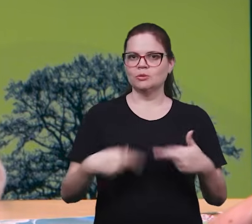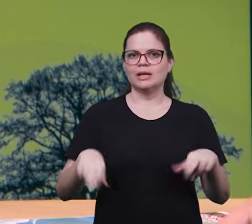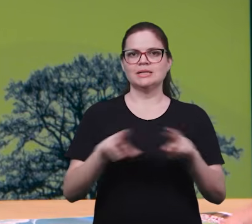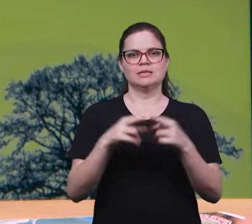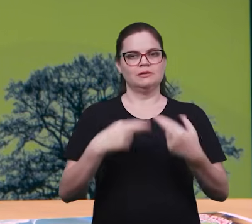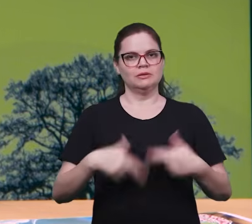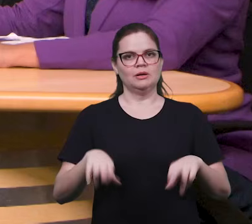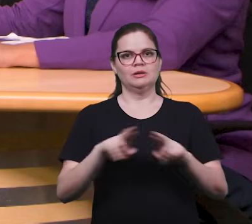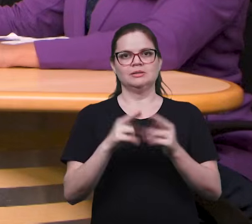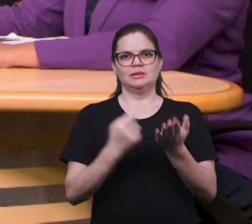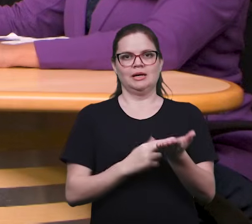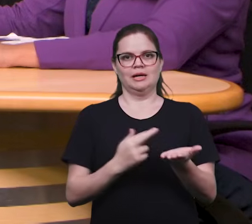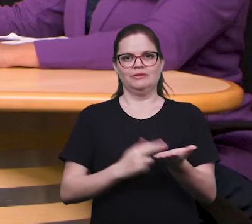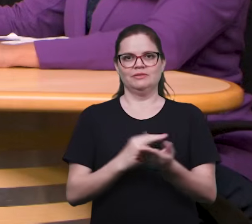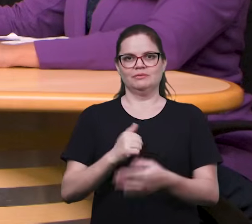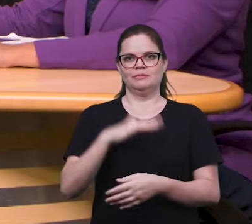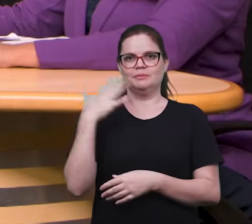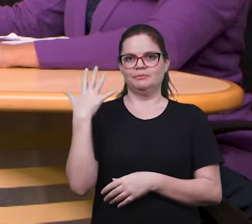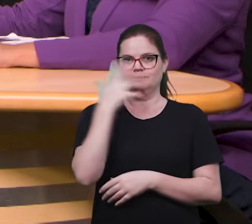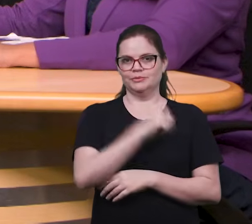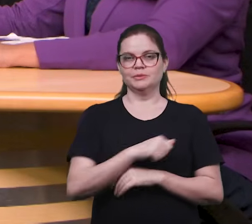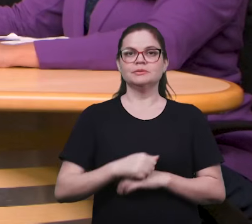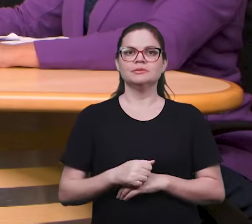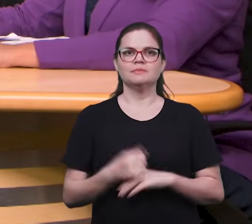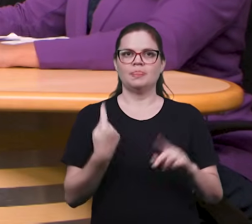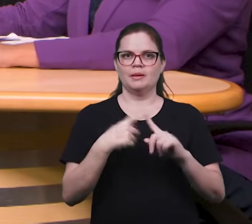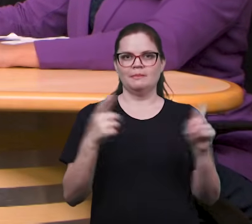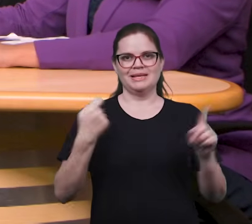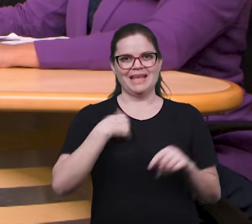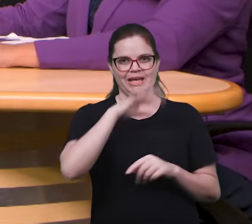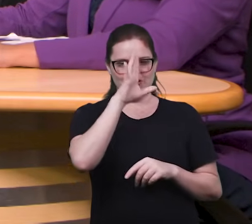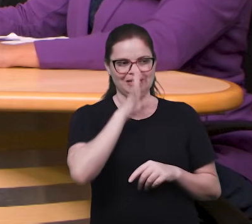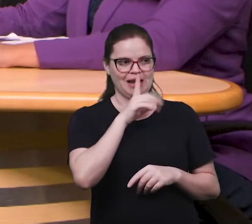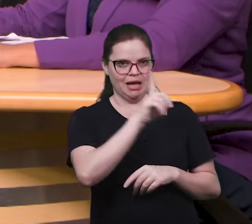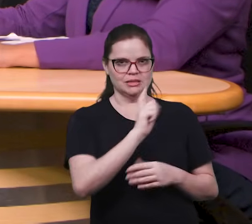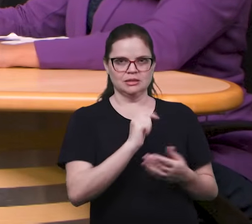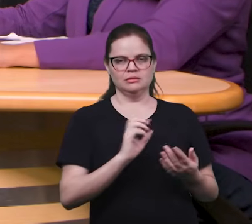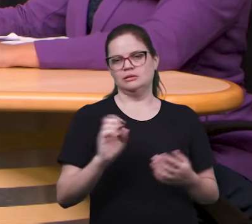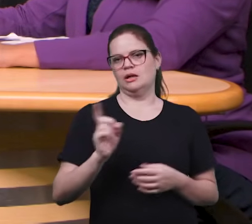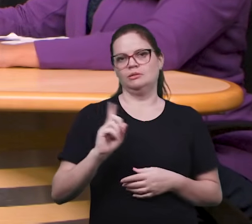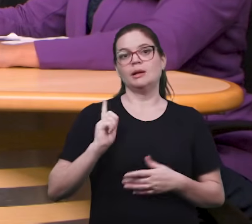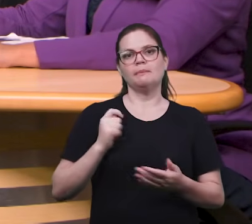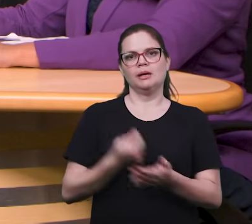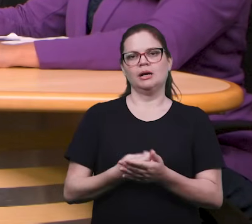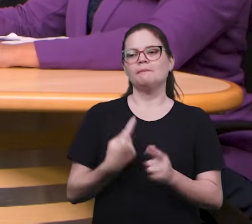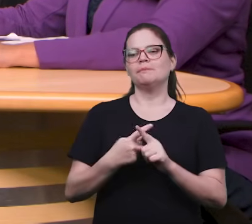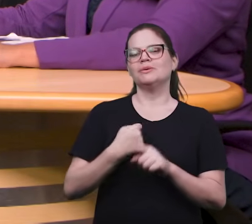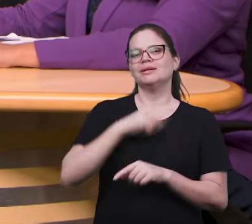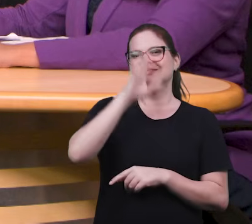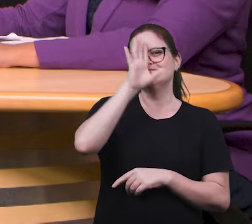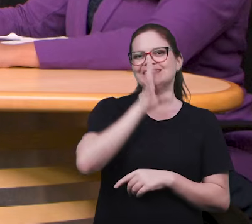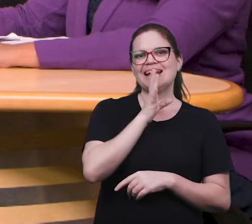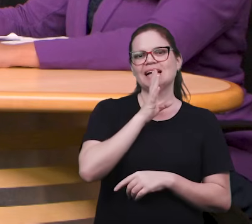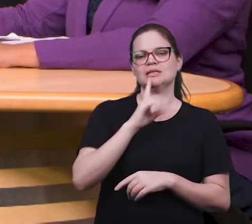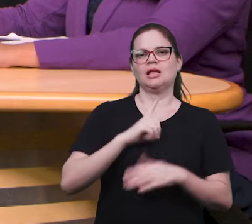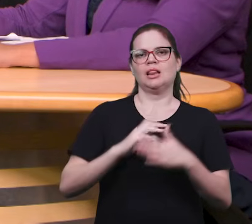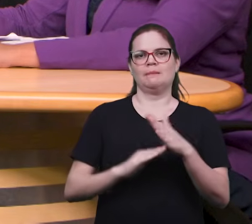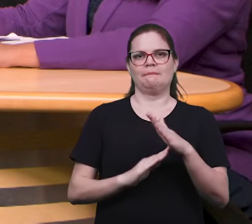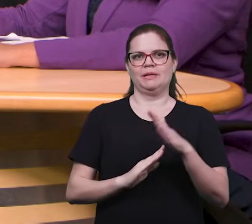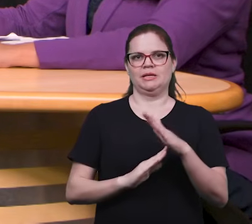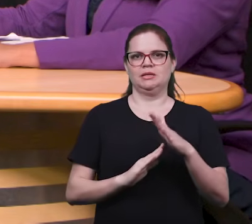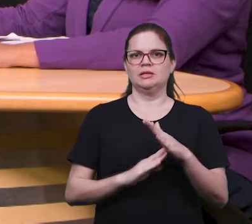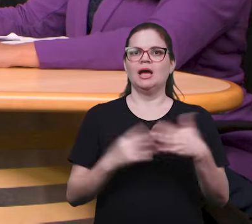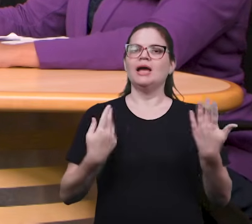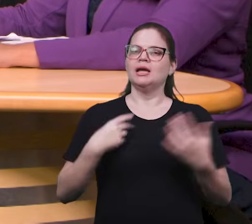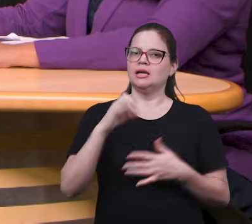mais bonita. Mas é uma versão gratuita? Não. A versão gratuita, ela é limitada, ela gera imagens com uma certa